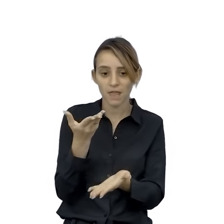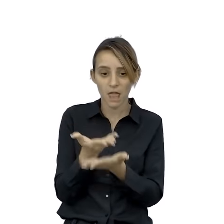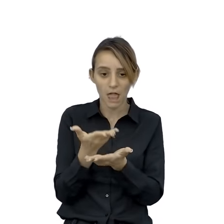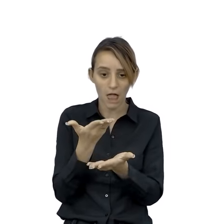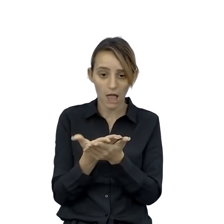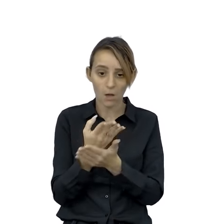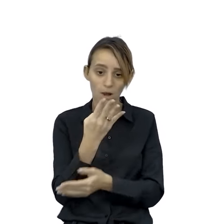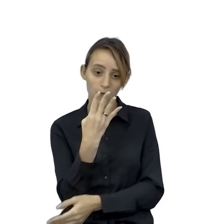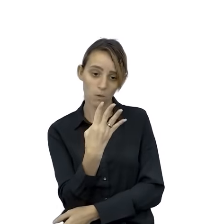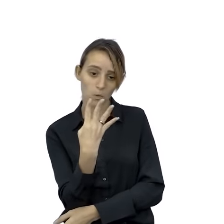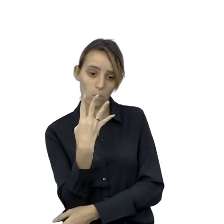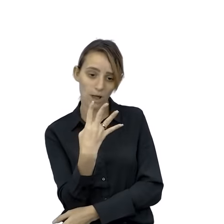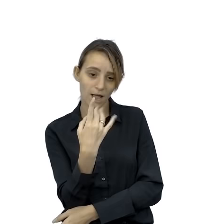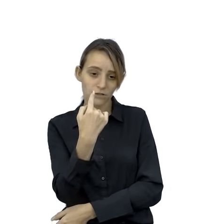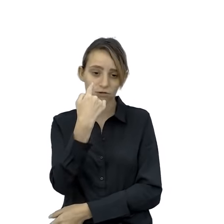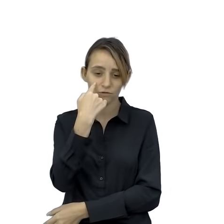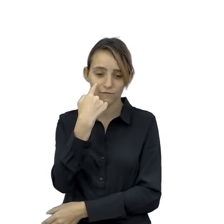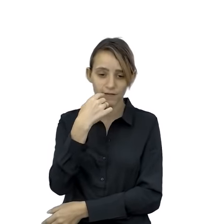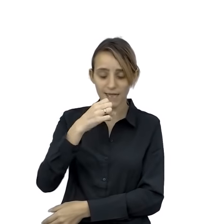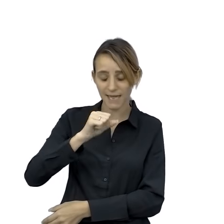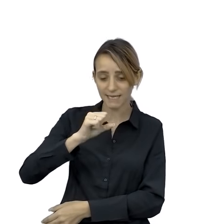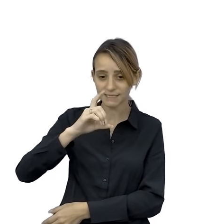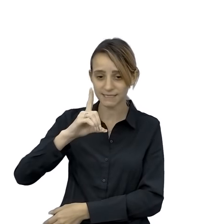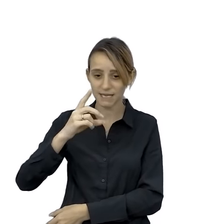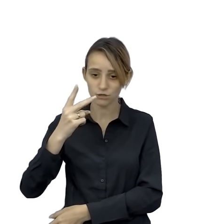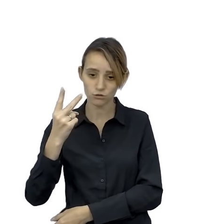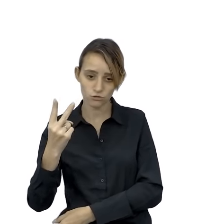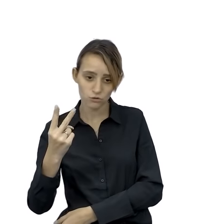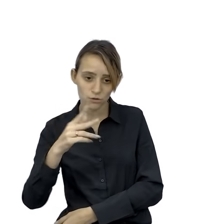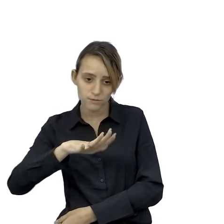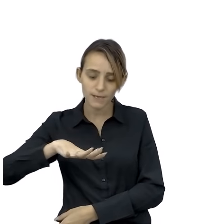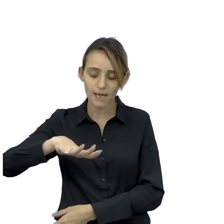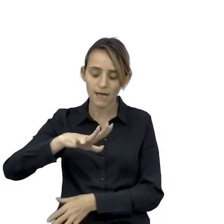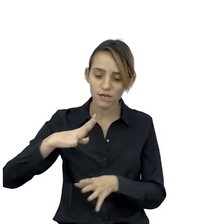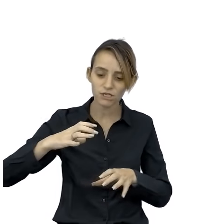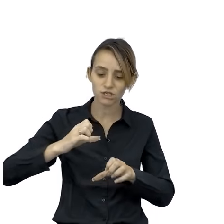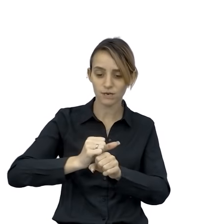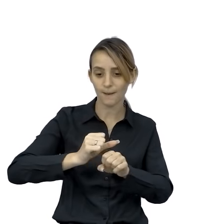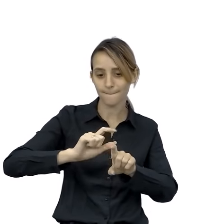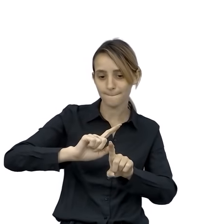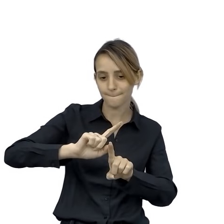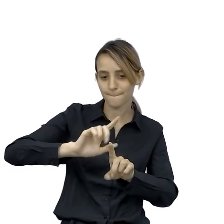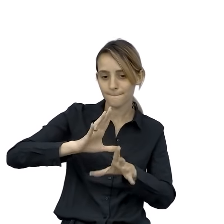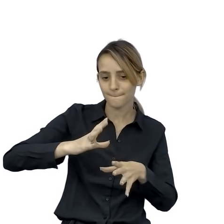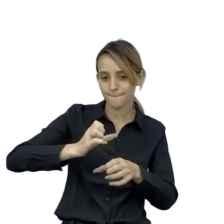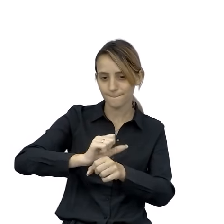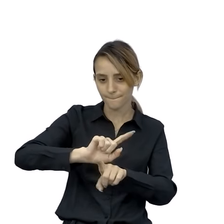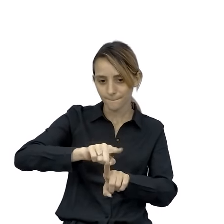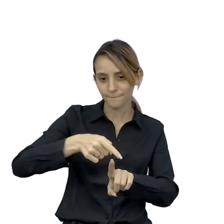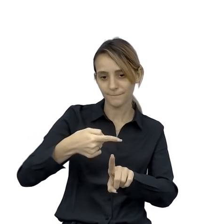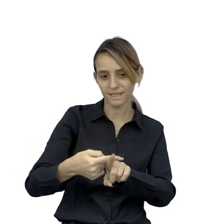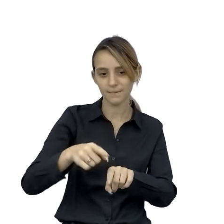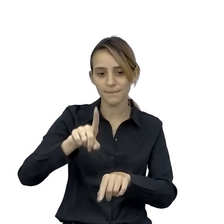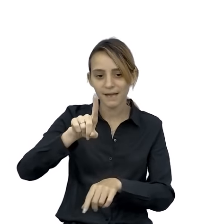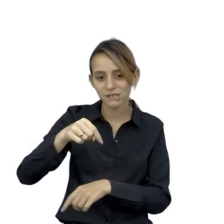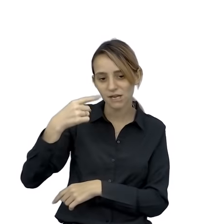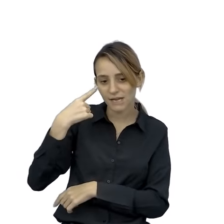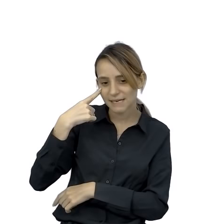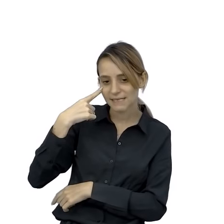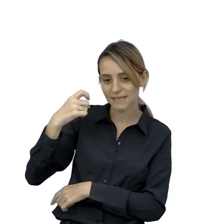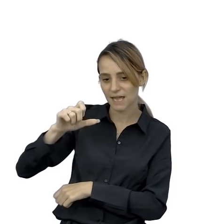no pensamento aritmético com as operações do campo aditivo, a ideia aí de transformação e